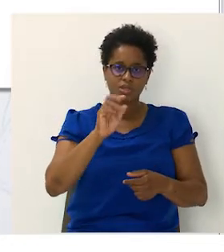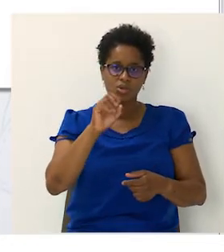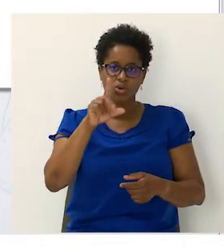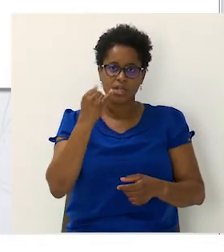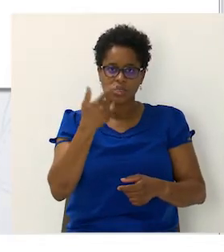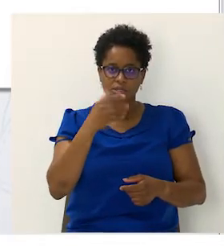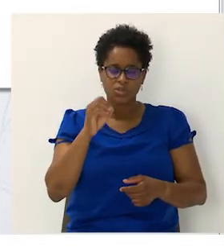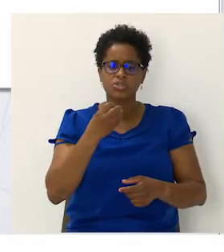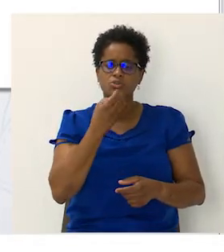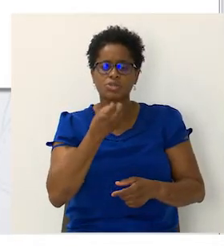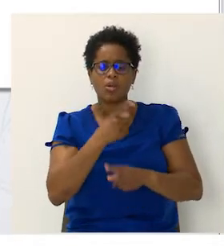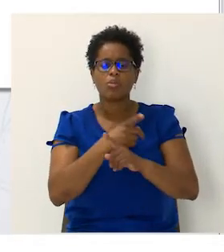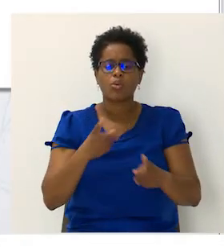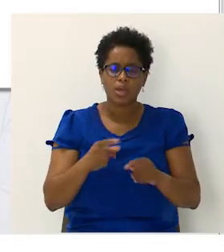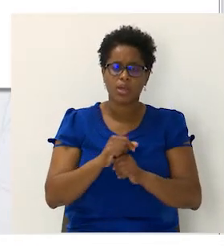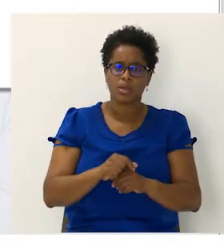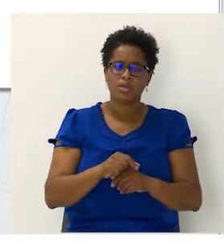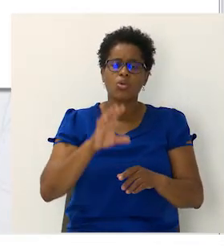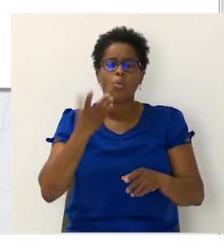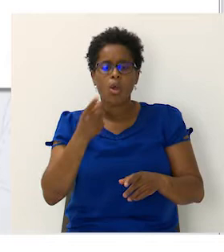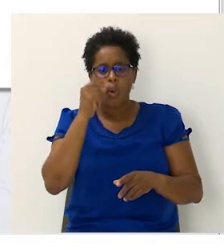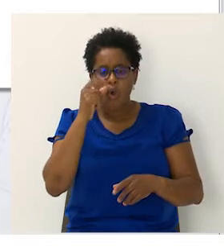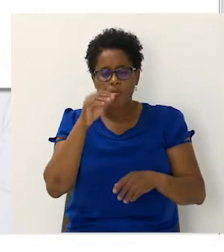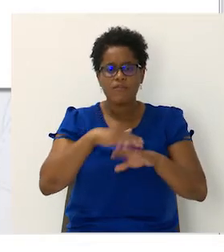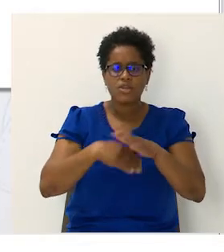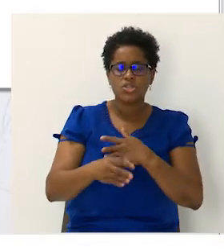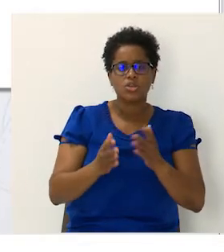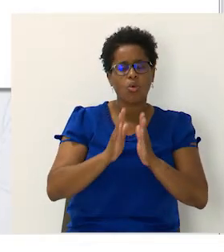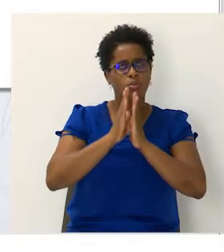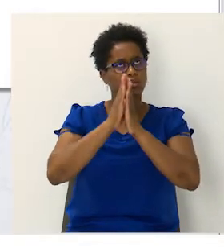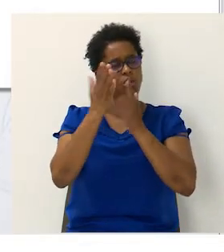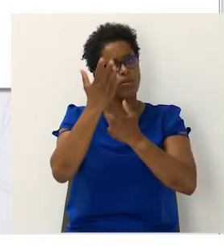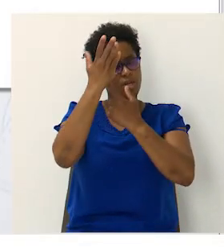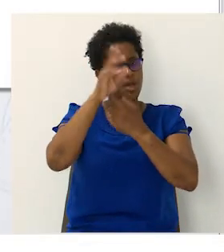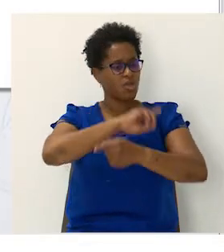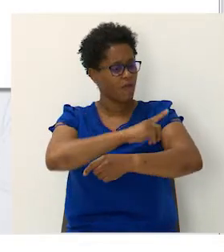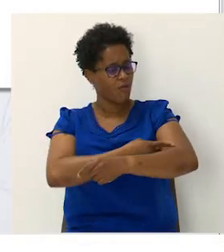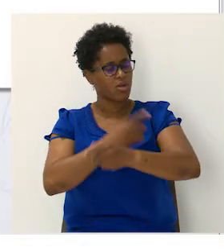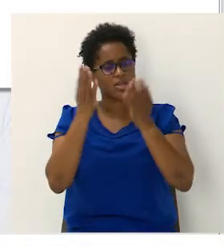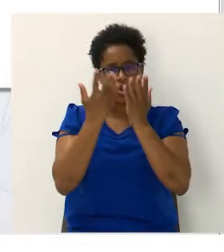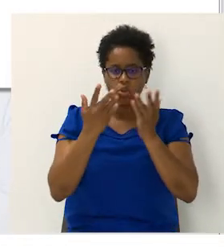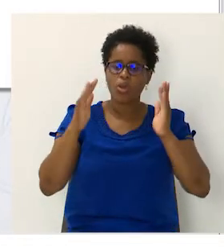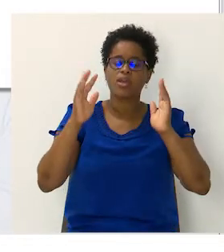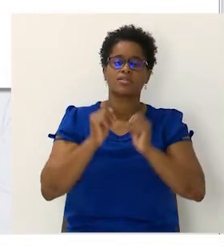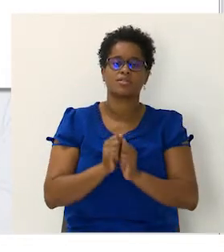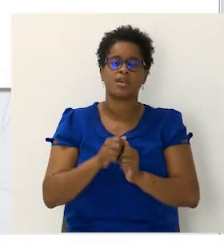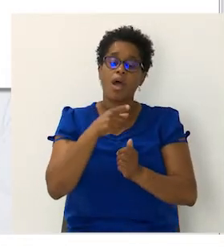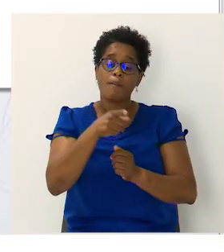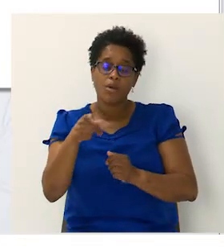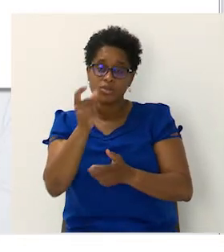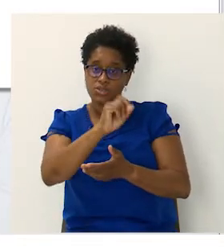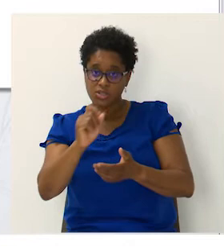Justifica as razões pelas quais o homem prestava um culto às forças da natureza. Aponta as